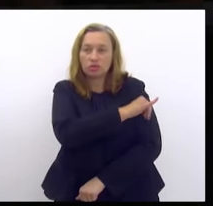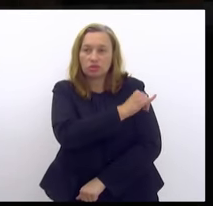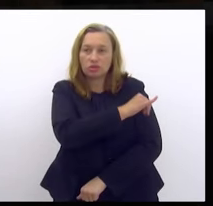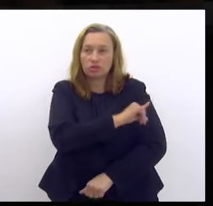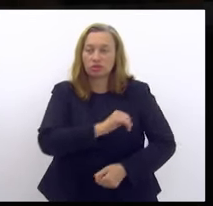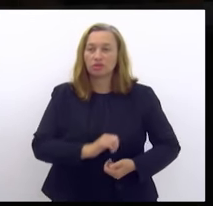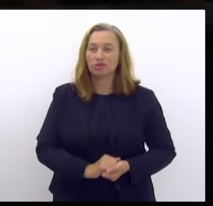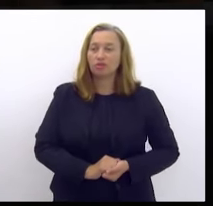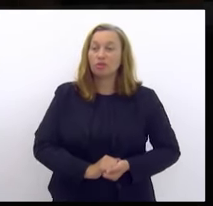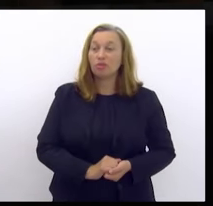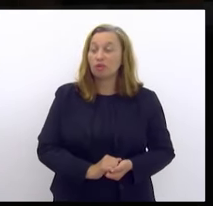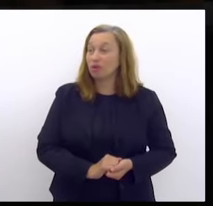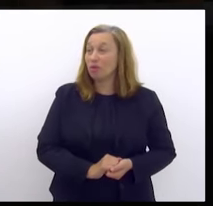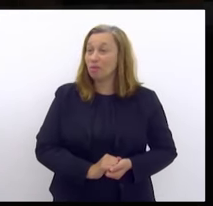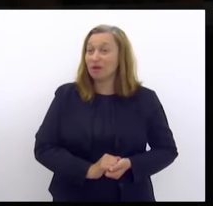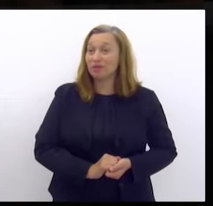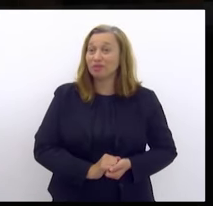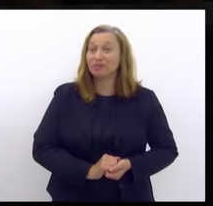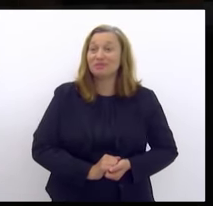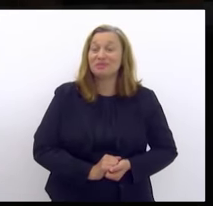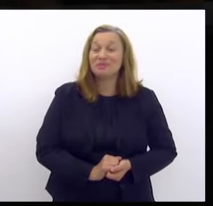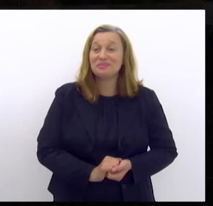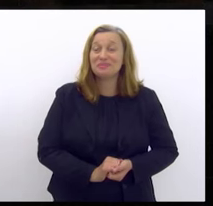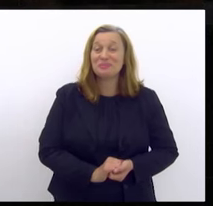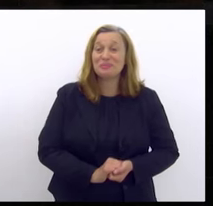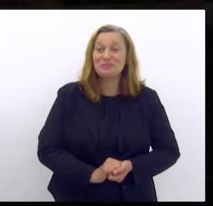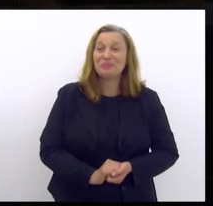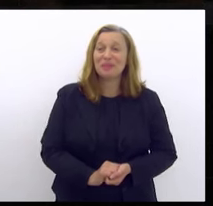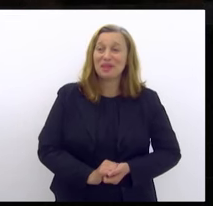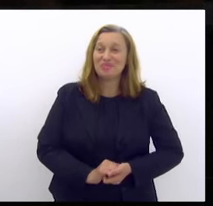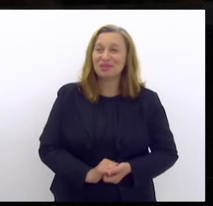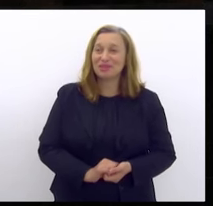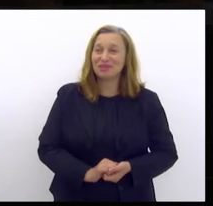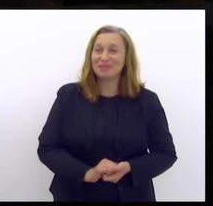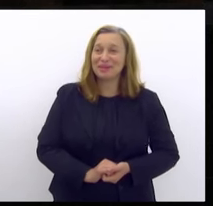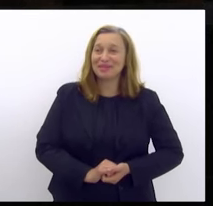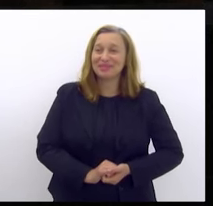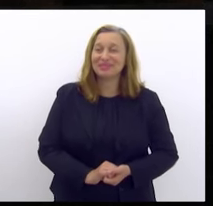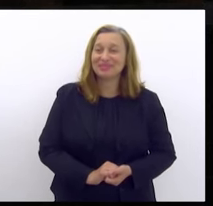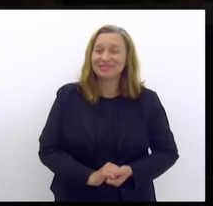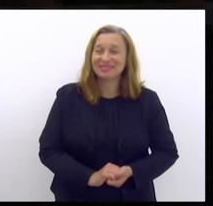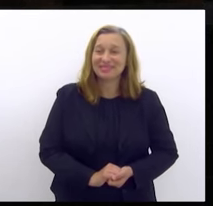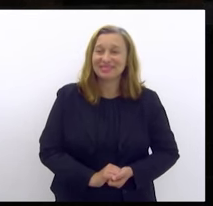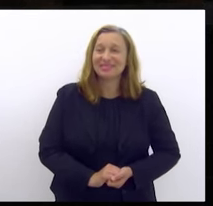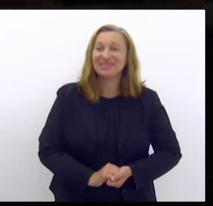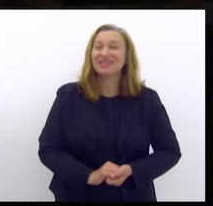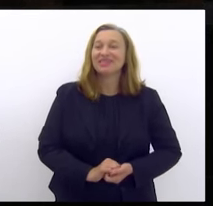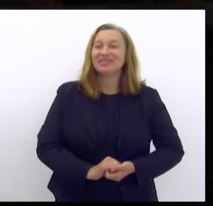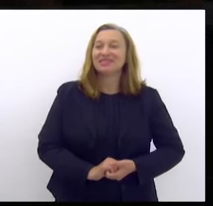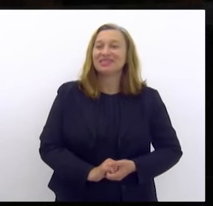autovistoria. E queríamos garantir com isso que os imóveis